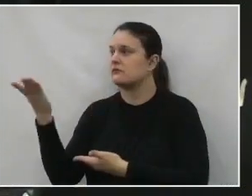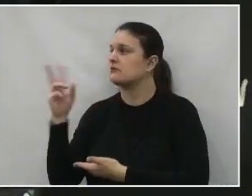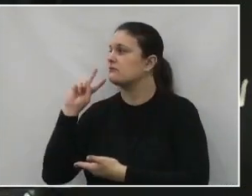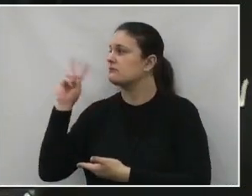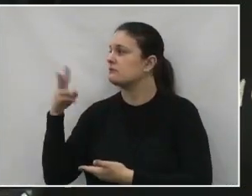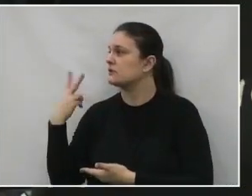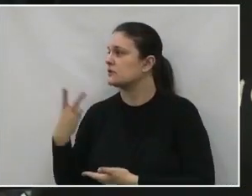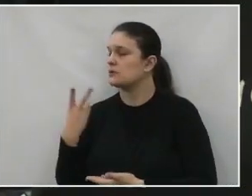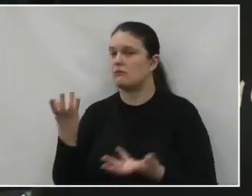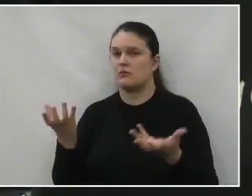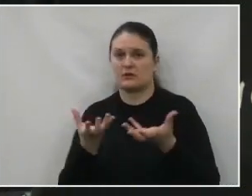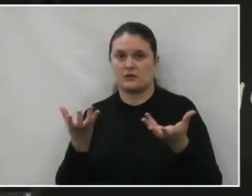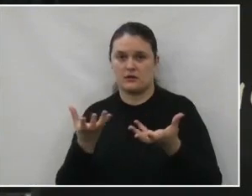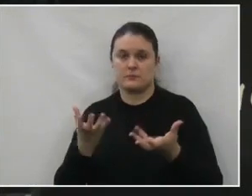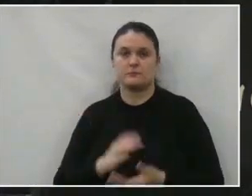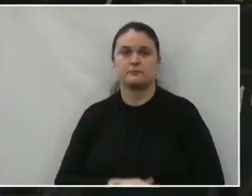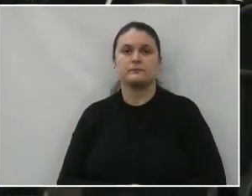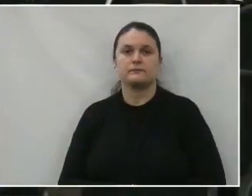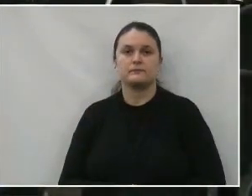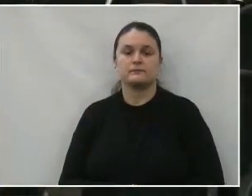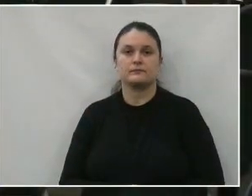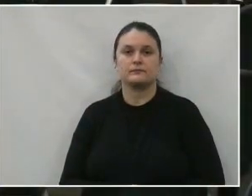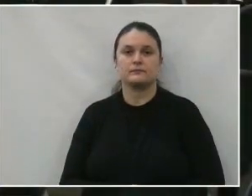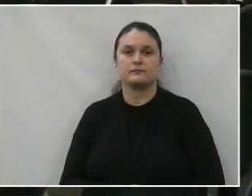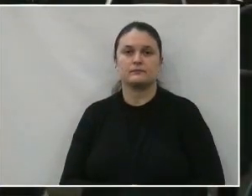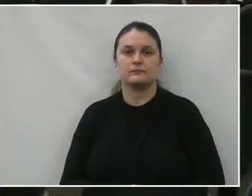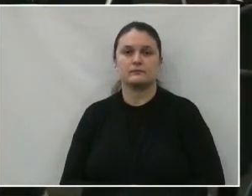que dela desejarem fazer o uso.